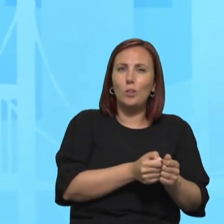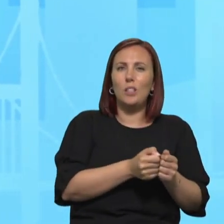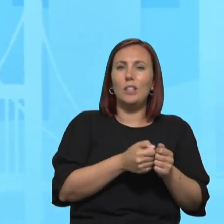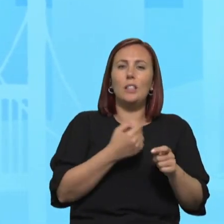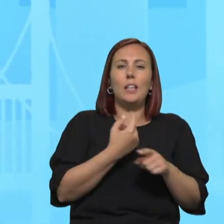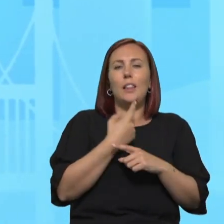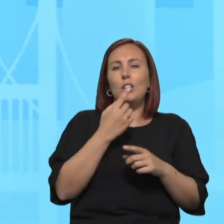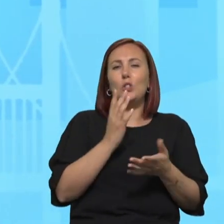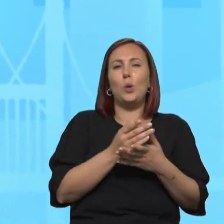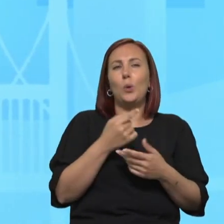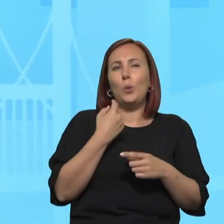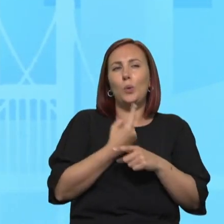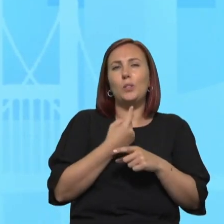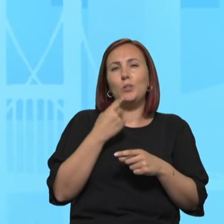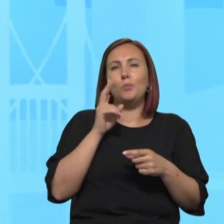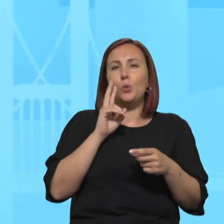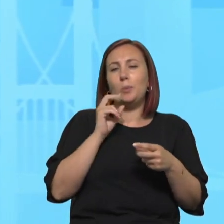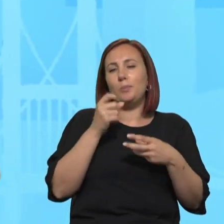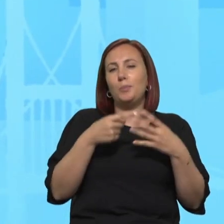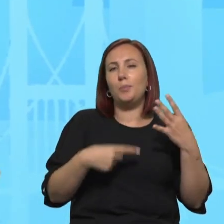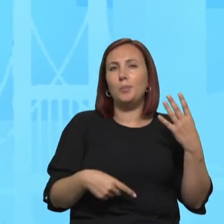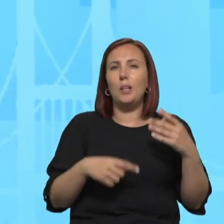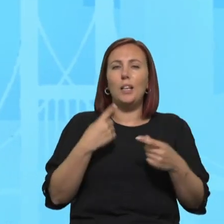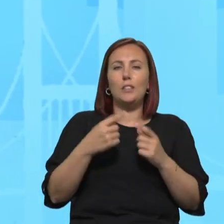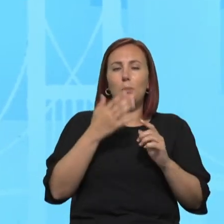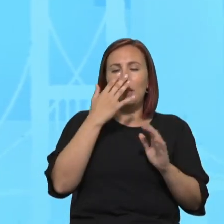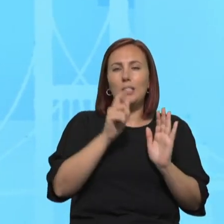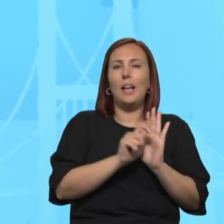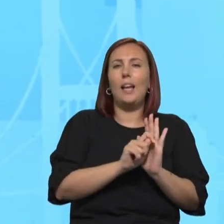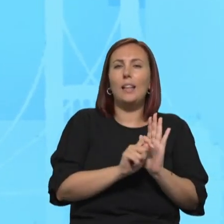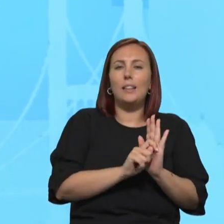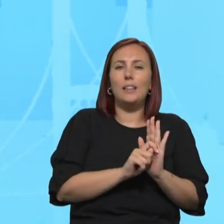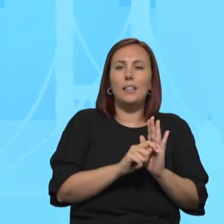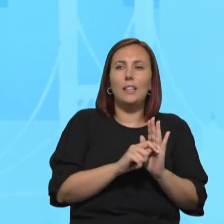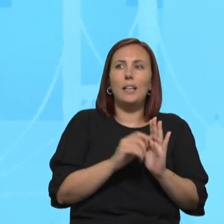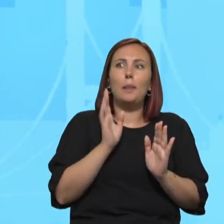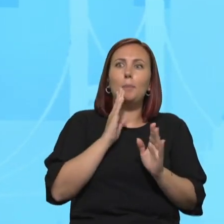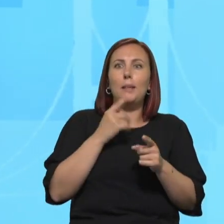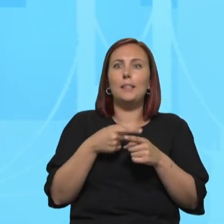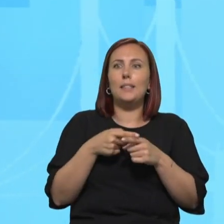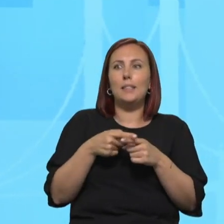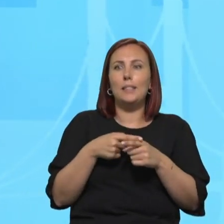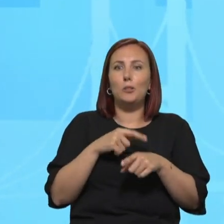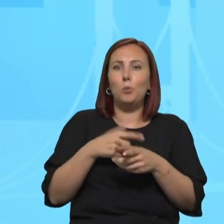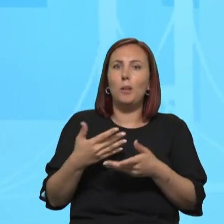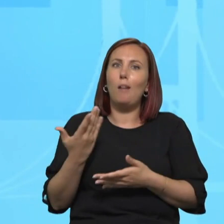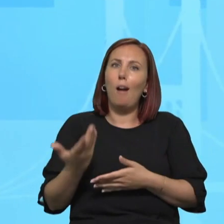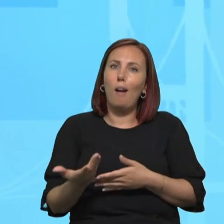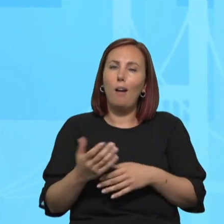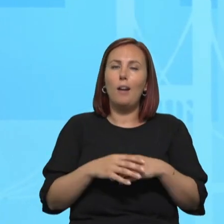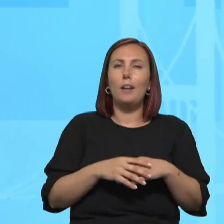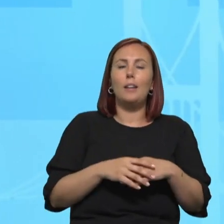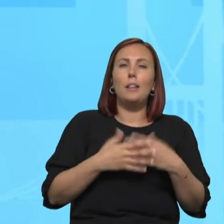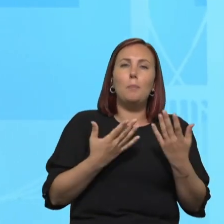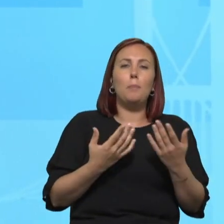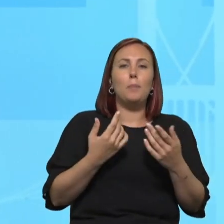desculpa e numa época, uma ética tantas vezes construída à medida do interesse do instante, o Padre Cruz é a